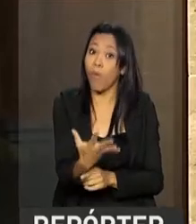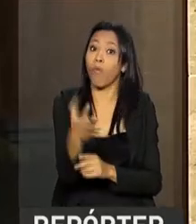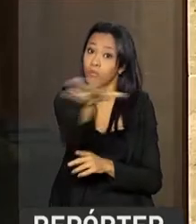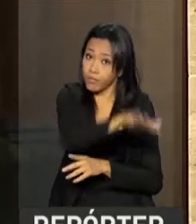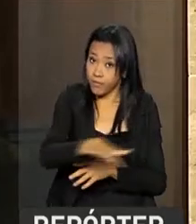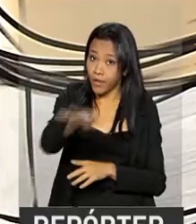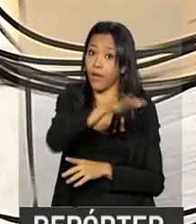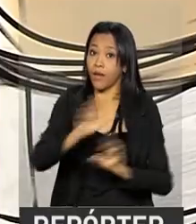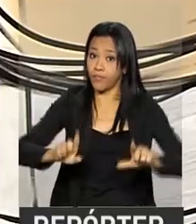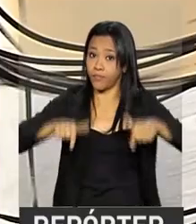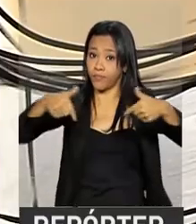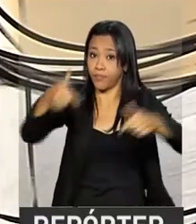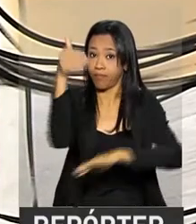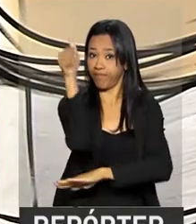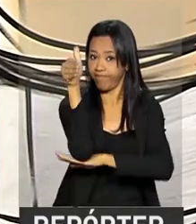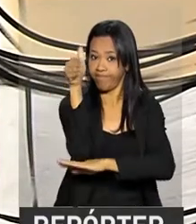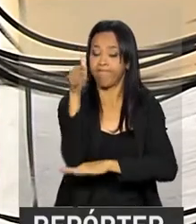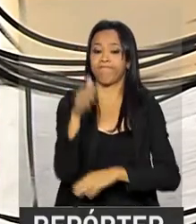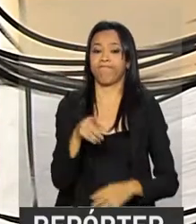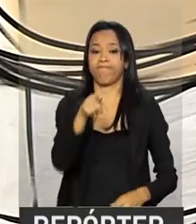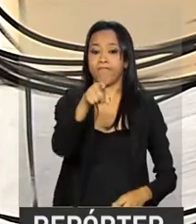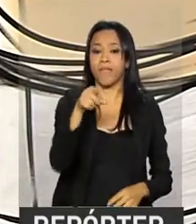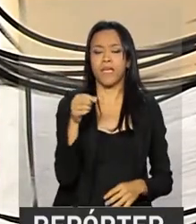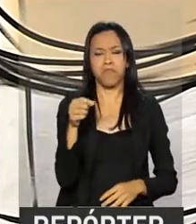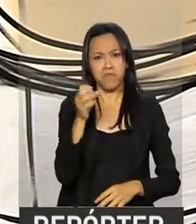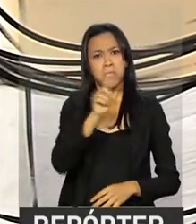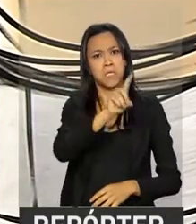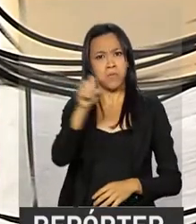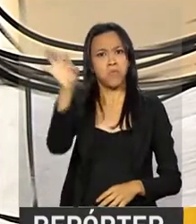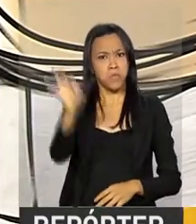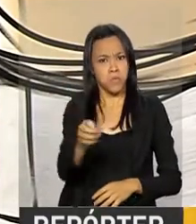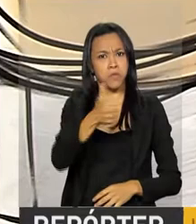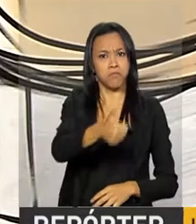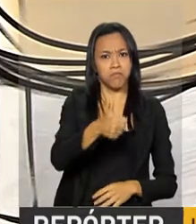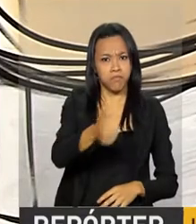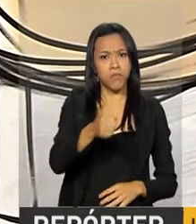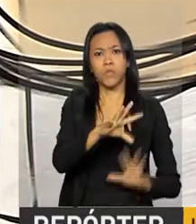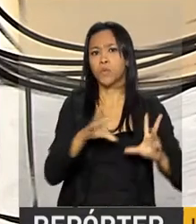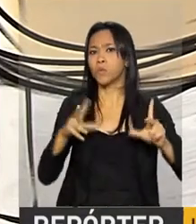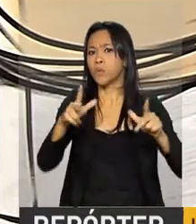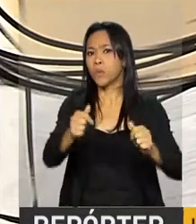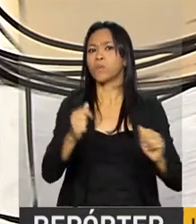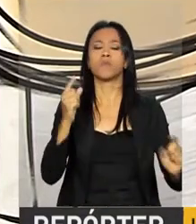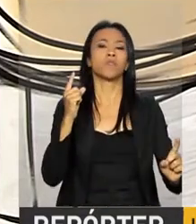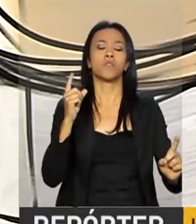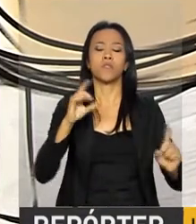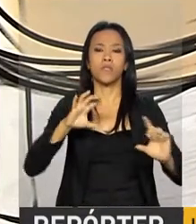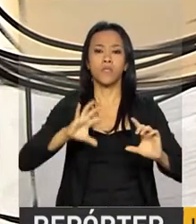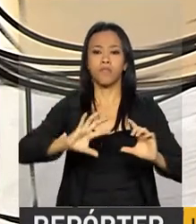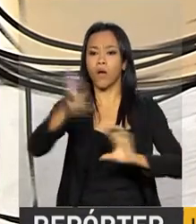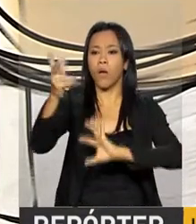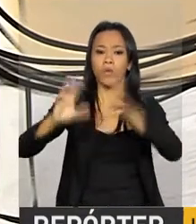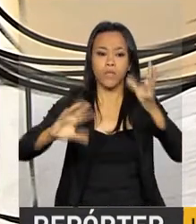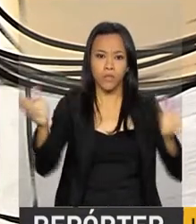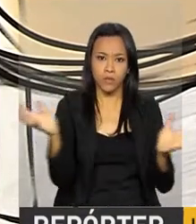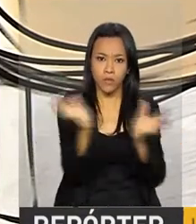hoteleiro a ocupação foi 100% em todos os eventos que tiveram a humildade ocorreu